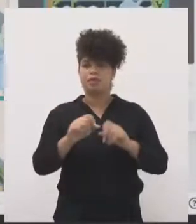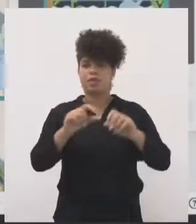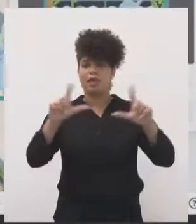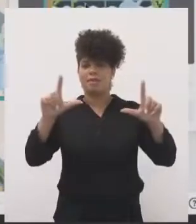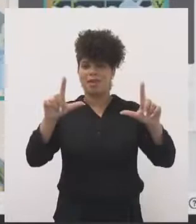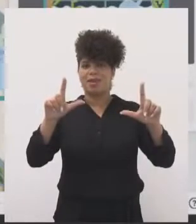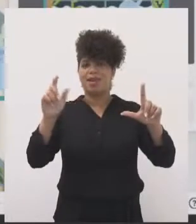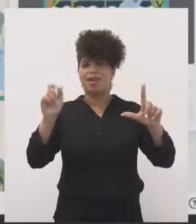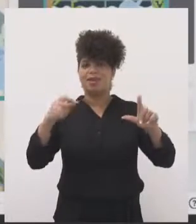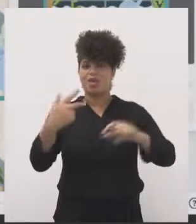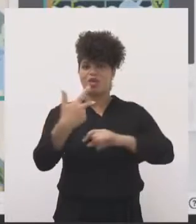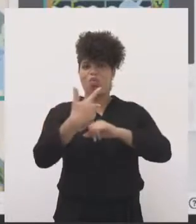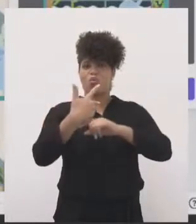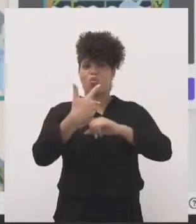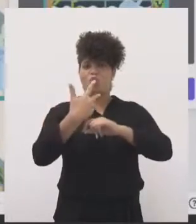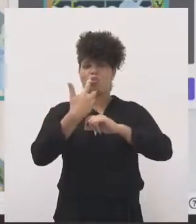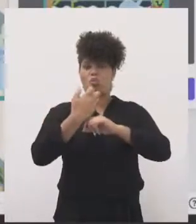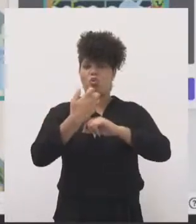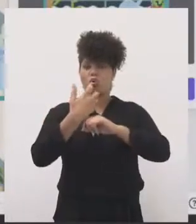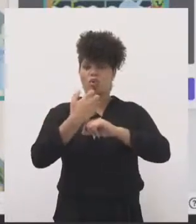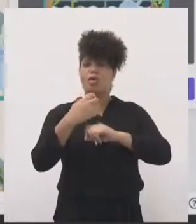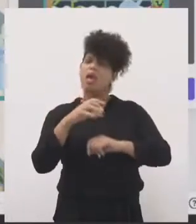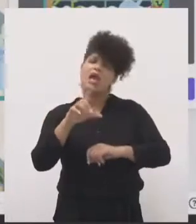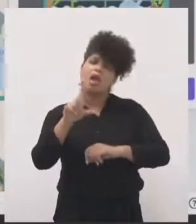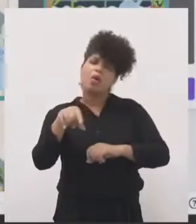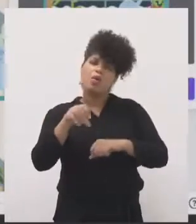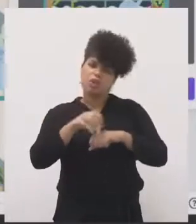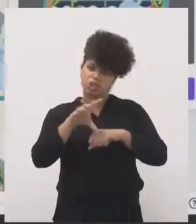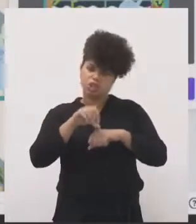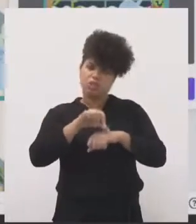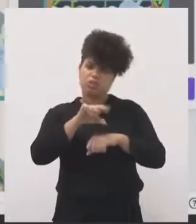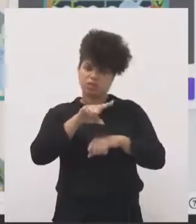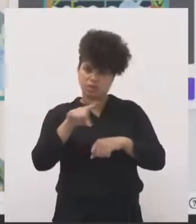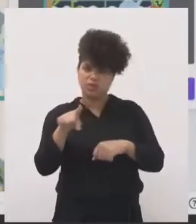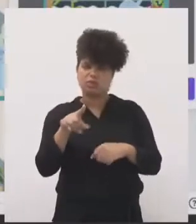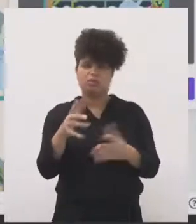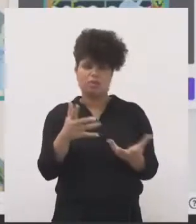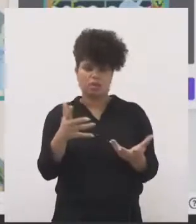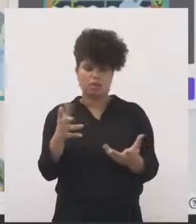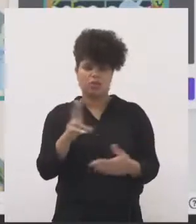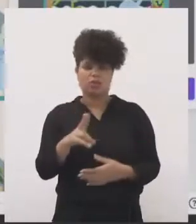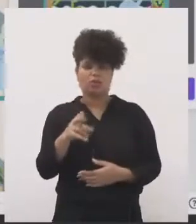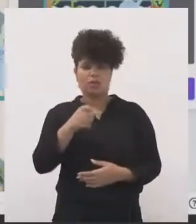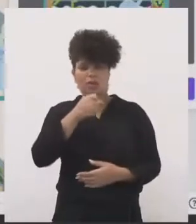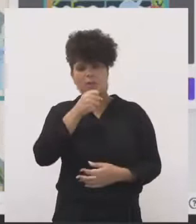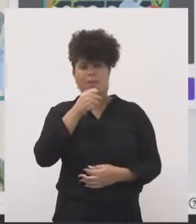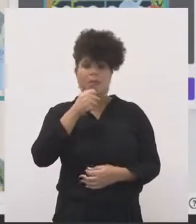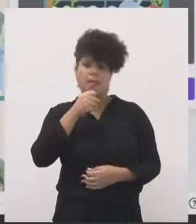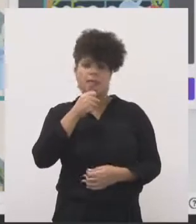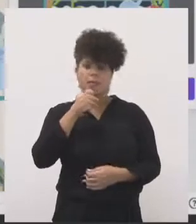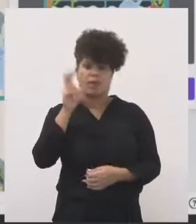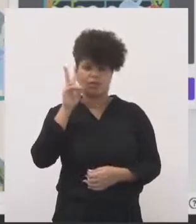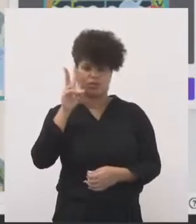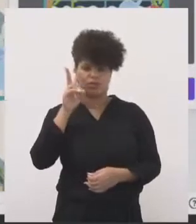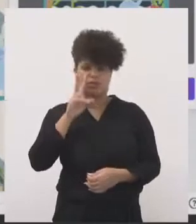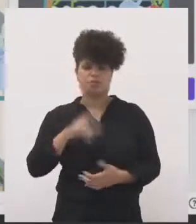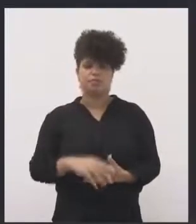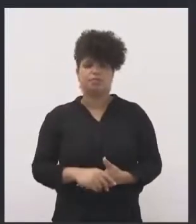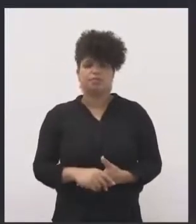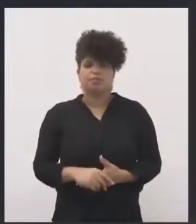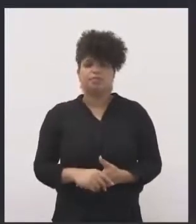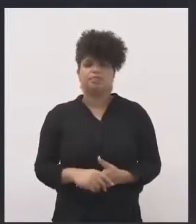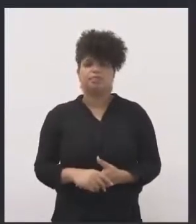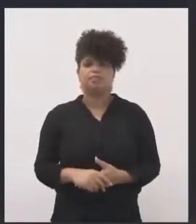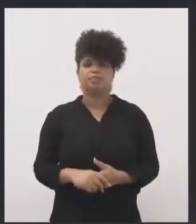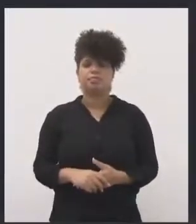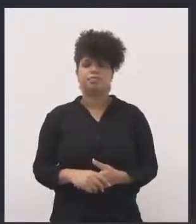de gravação do Canva. Aqui é só uma dica, tá? Caso o professor opte por narrar essa historinha. Então, eu abro o meu